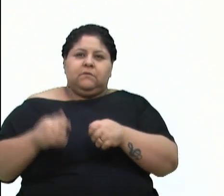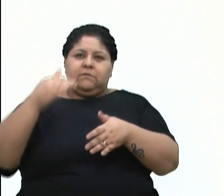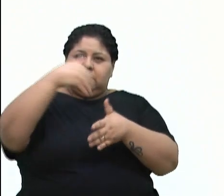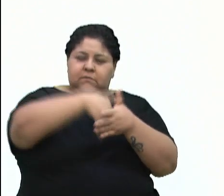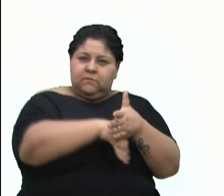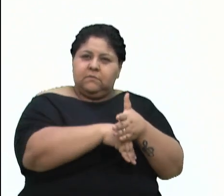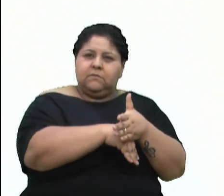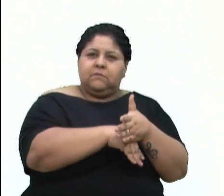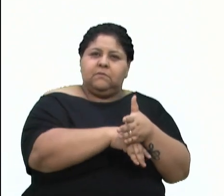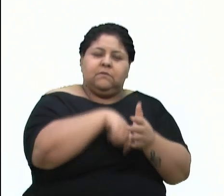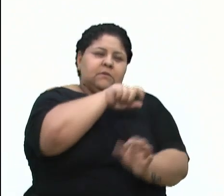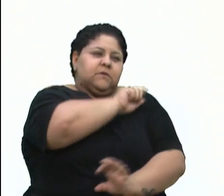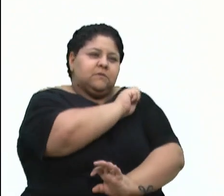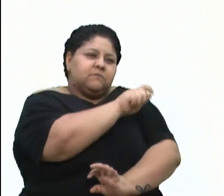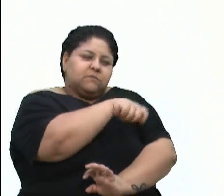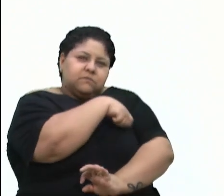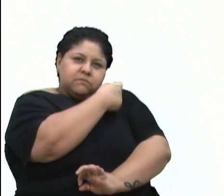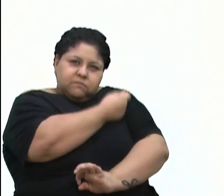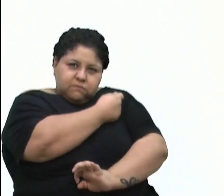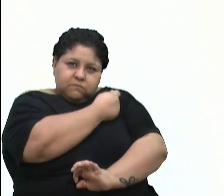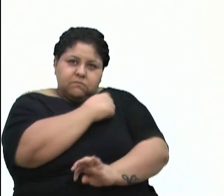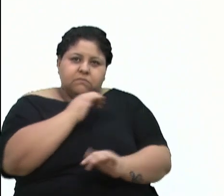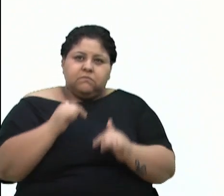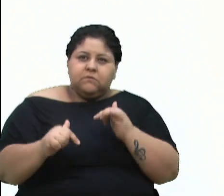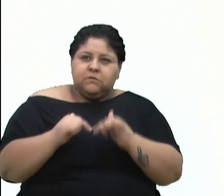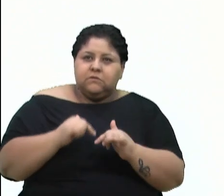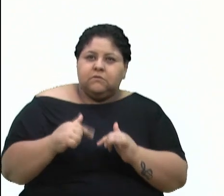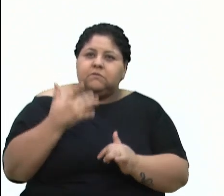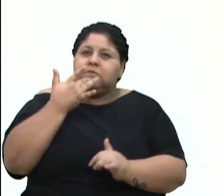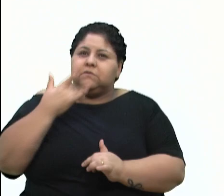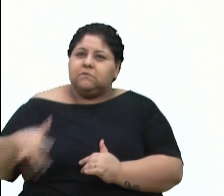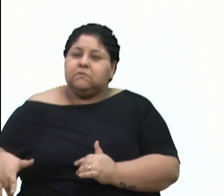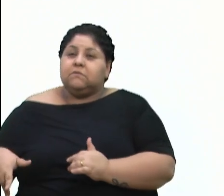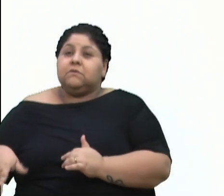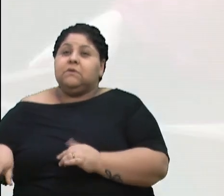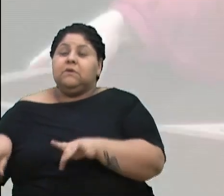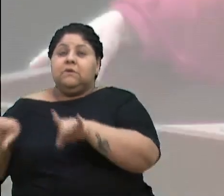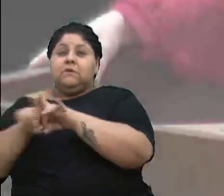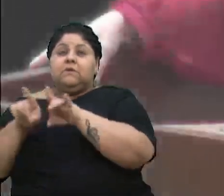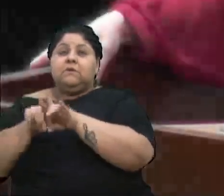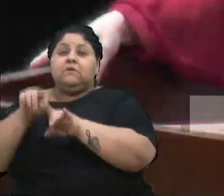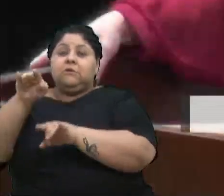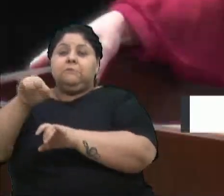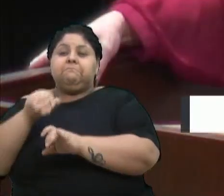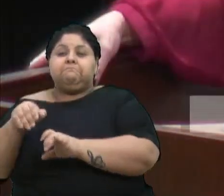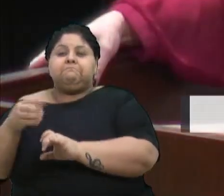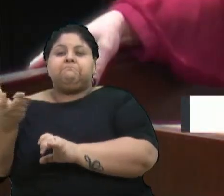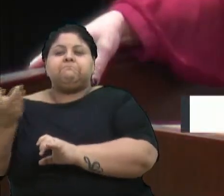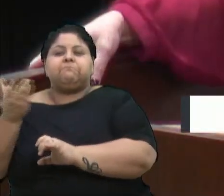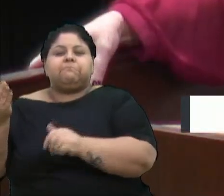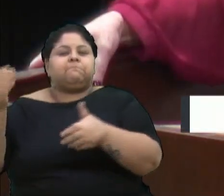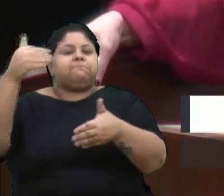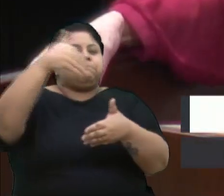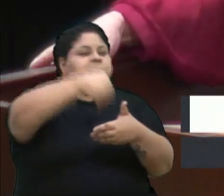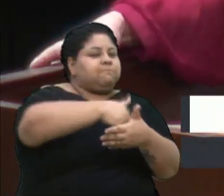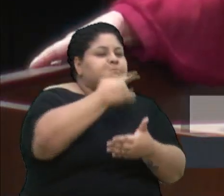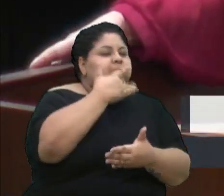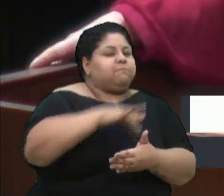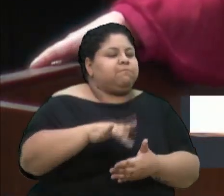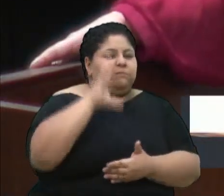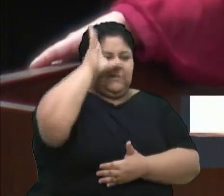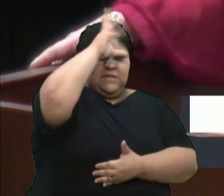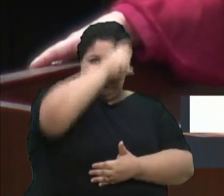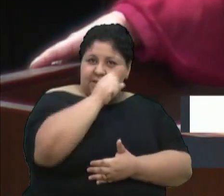que fiscaliza o trabalho infantil e, ao mesmo tempo, busca colocar aquelas crianças na